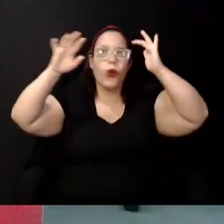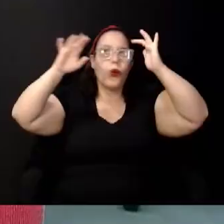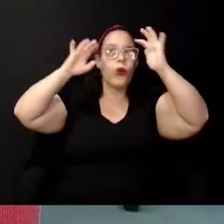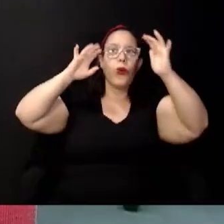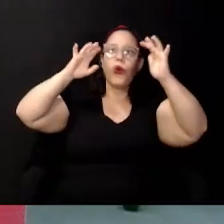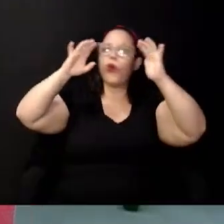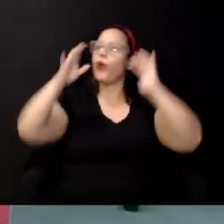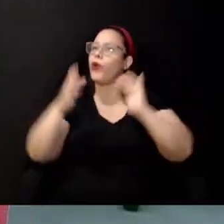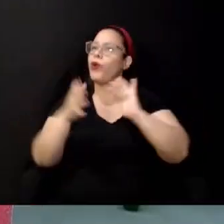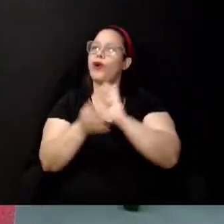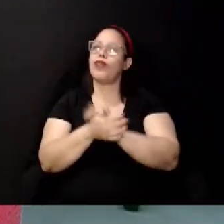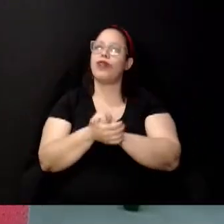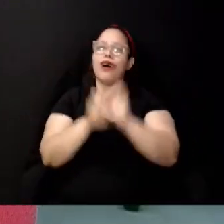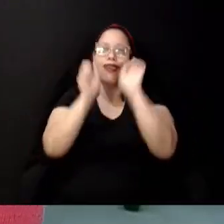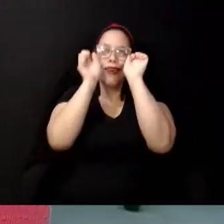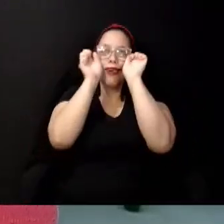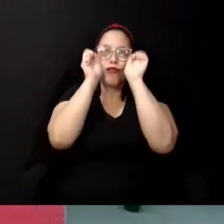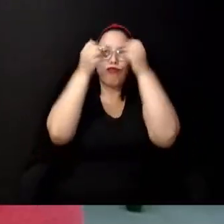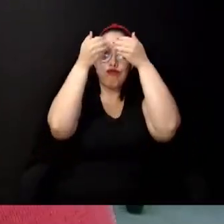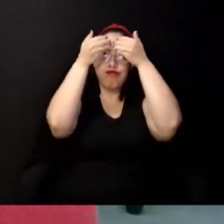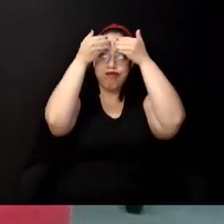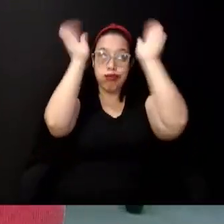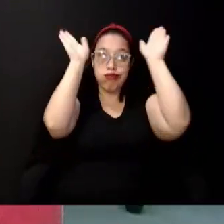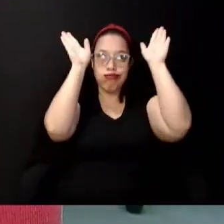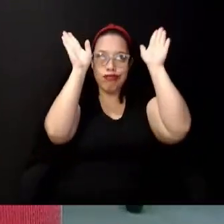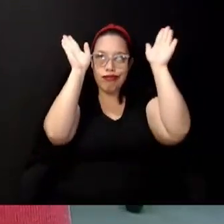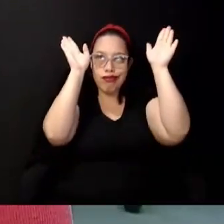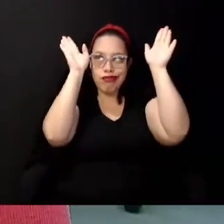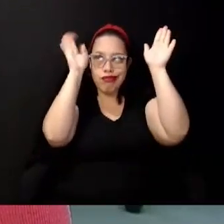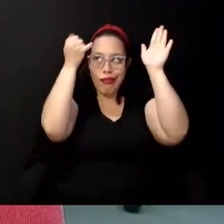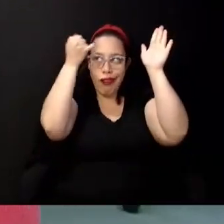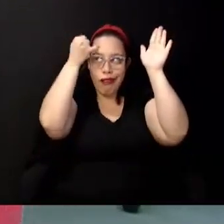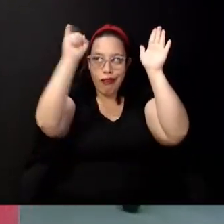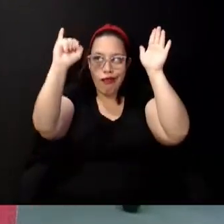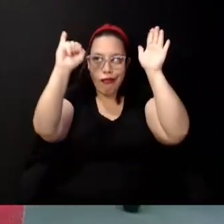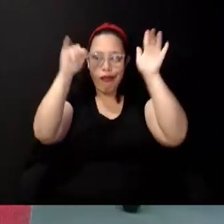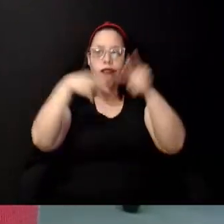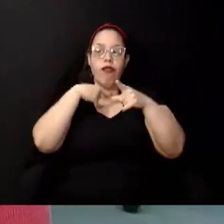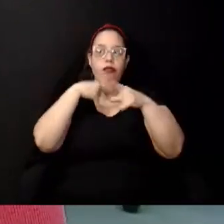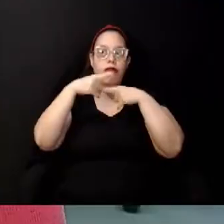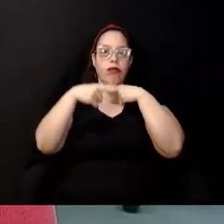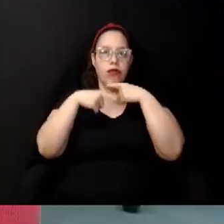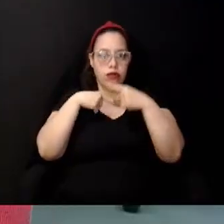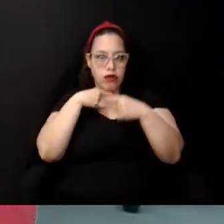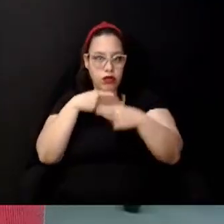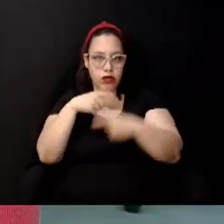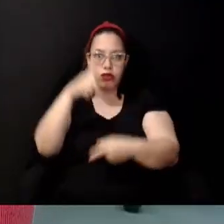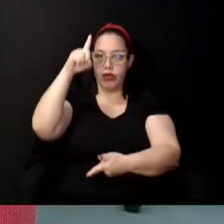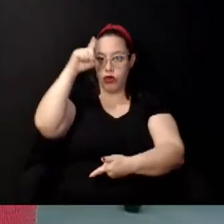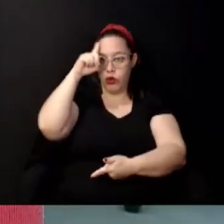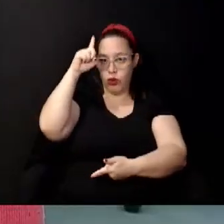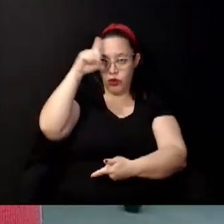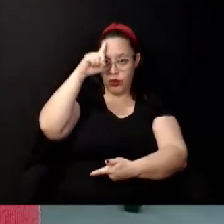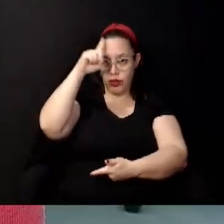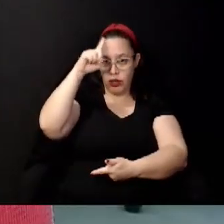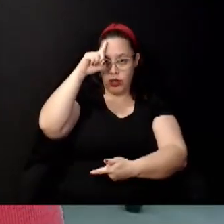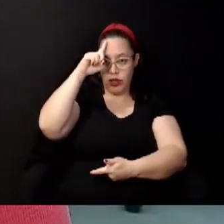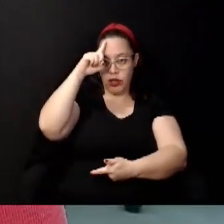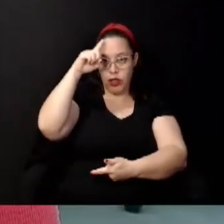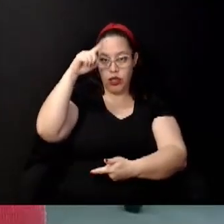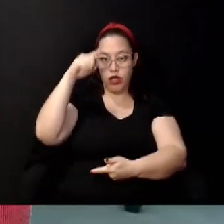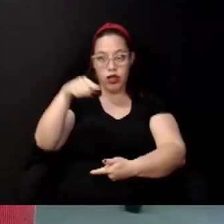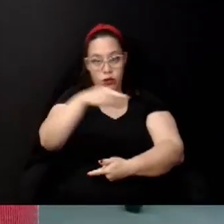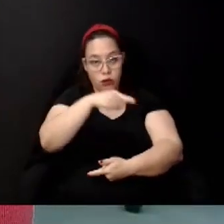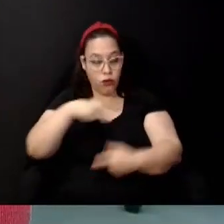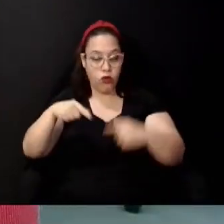muita criatividade, tendo ali as dúvidas, do dia a dia, que passa pelo ambiente escolar, mas isso é o